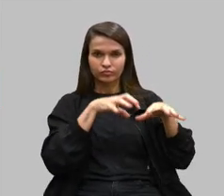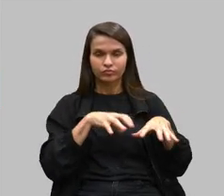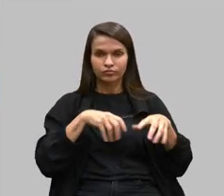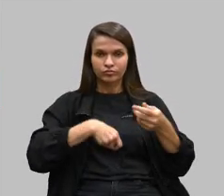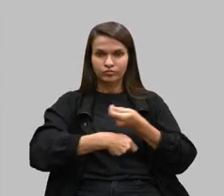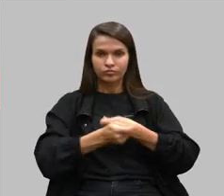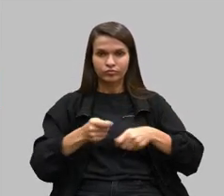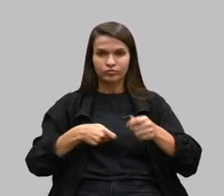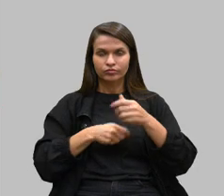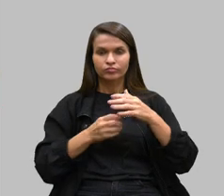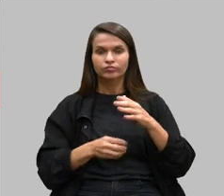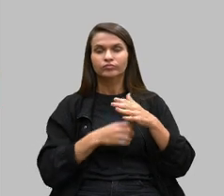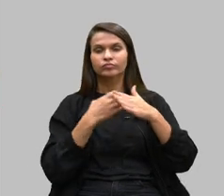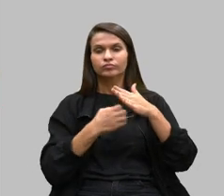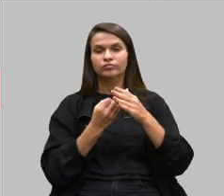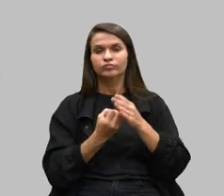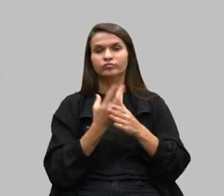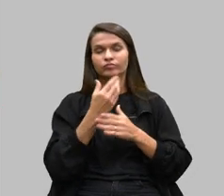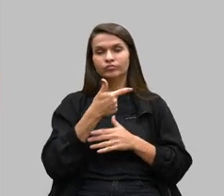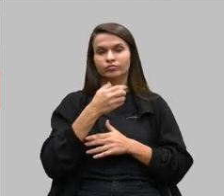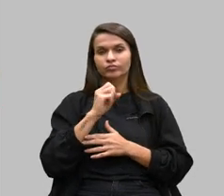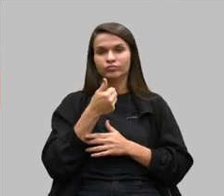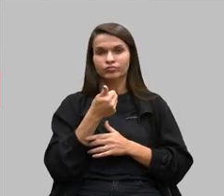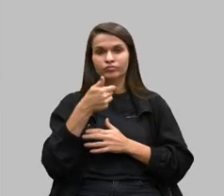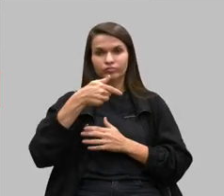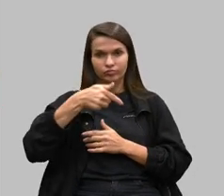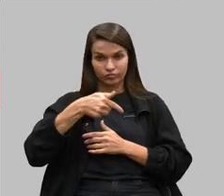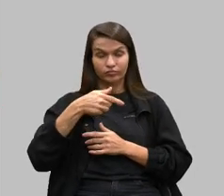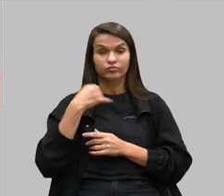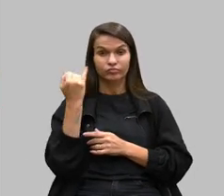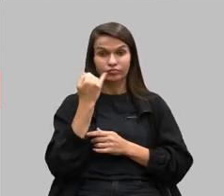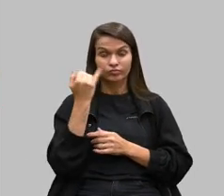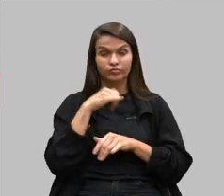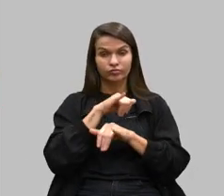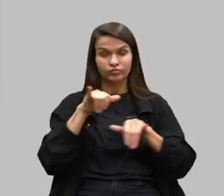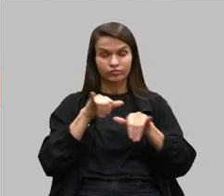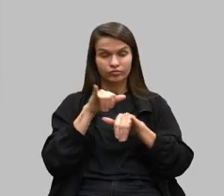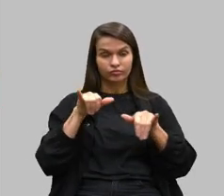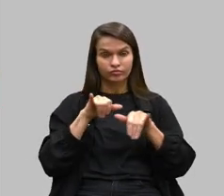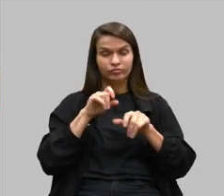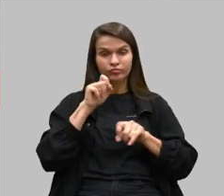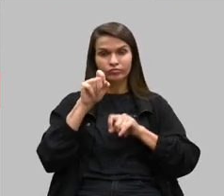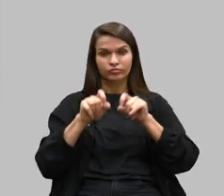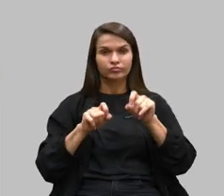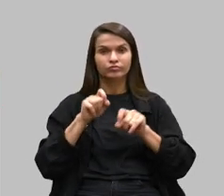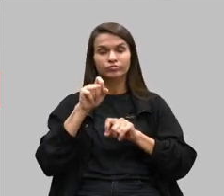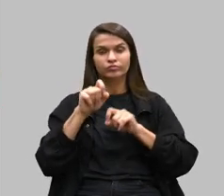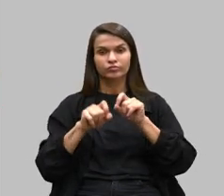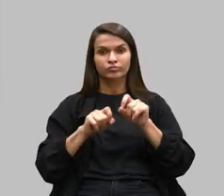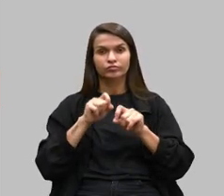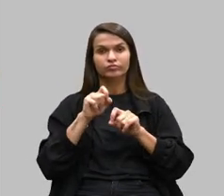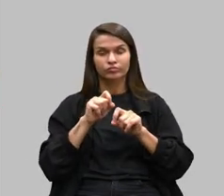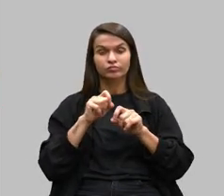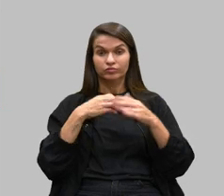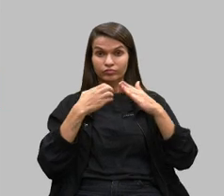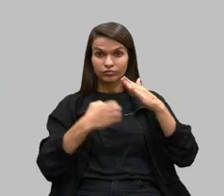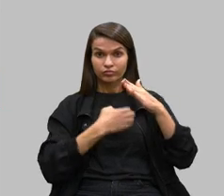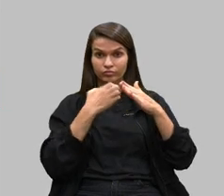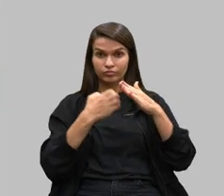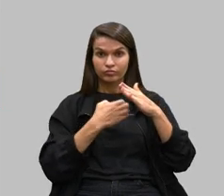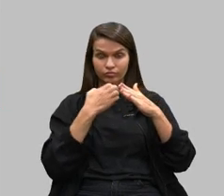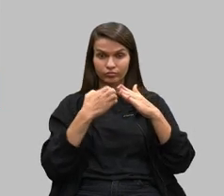empresa criada em 2017 e é importante dizer que essa eh essa empresa